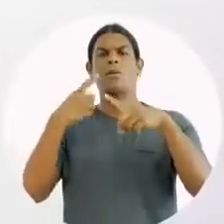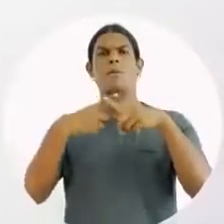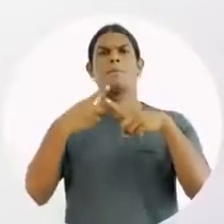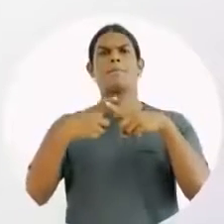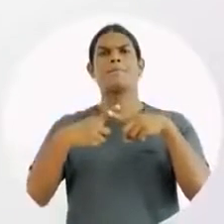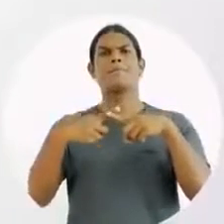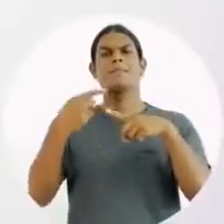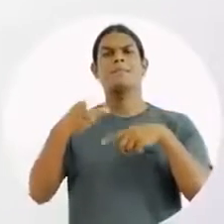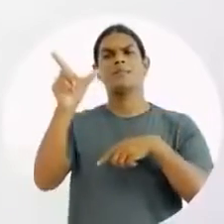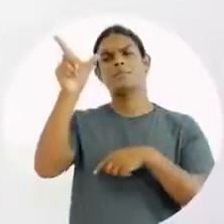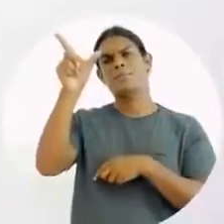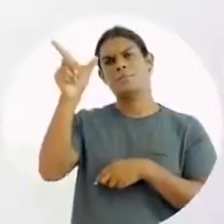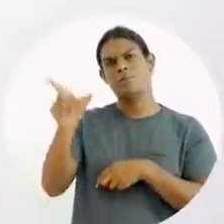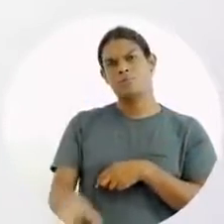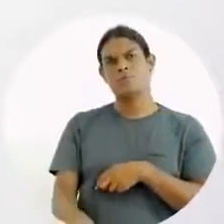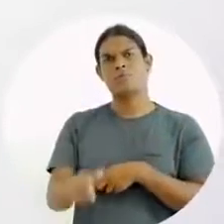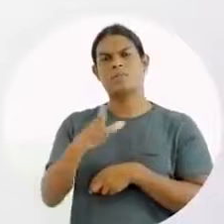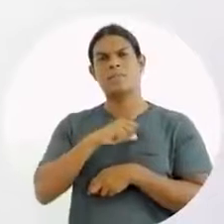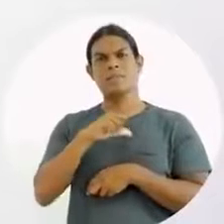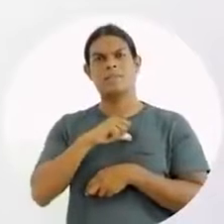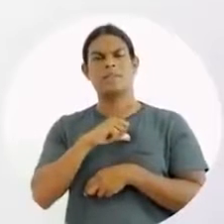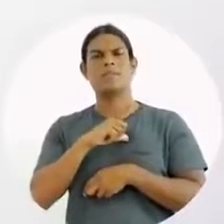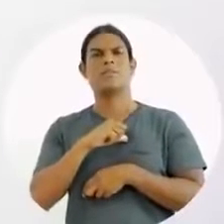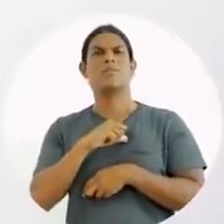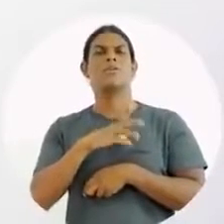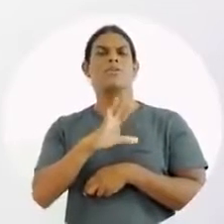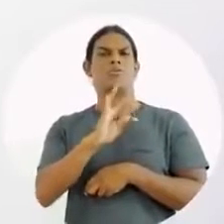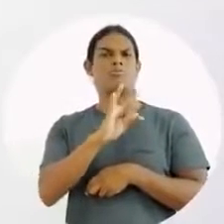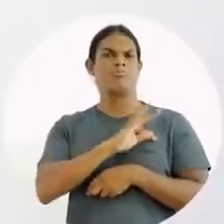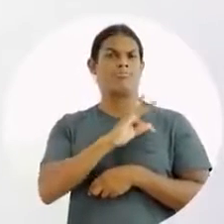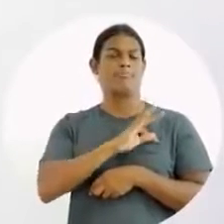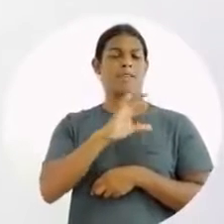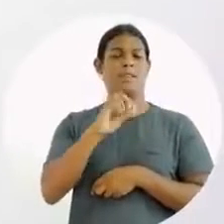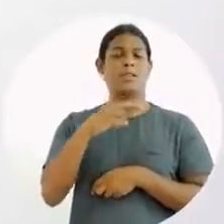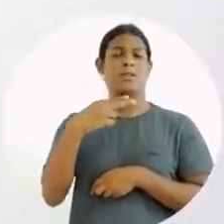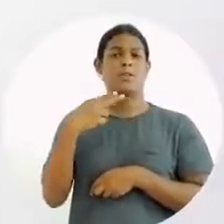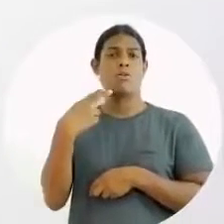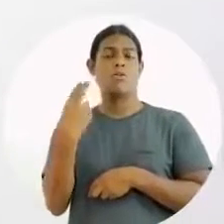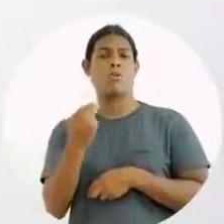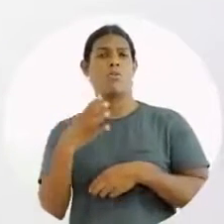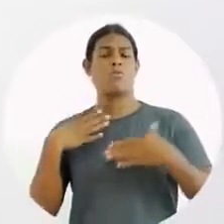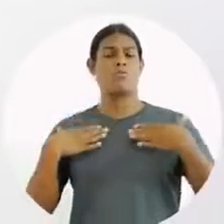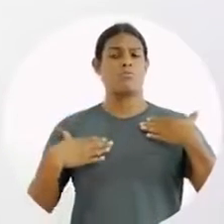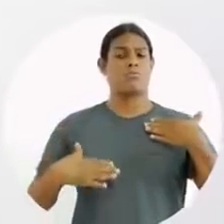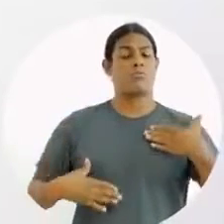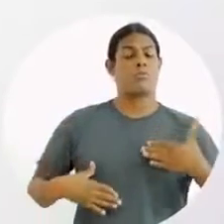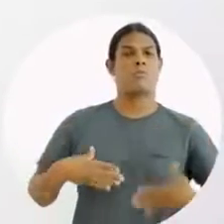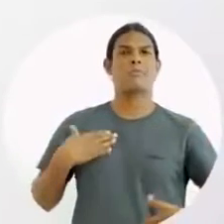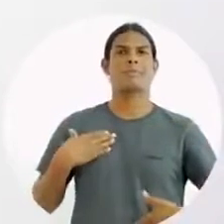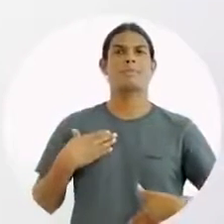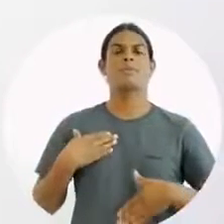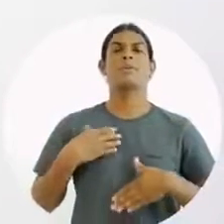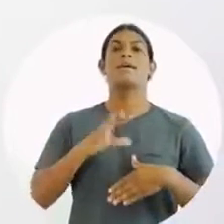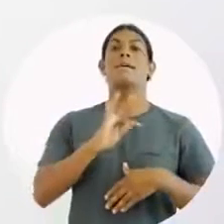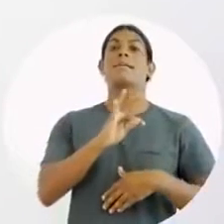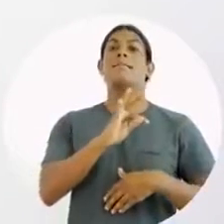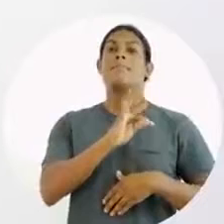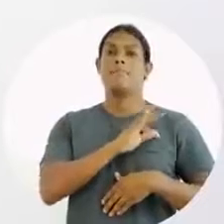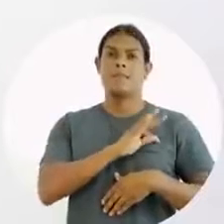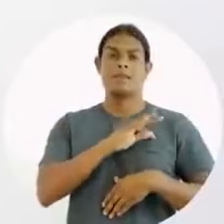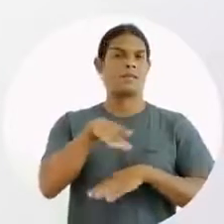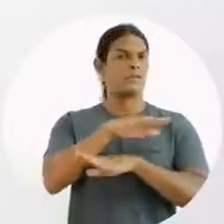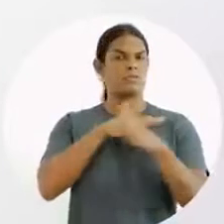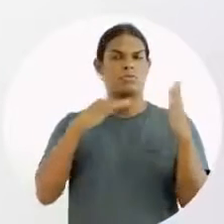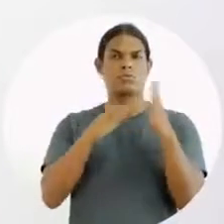lhe proporciona uma competência técnica ou uma competência comportamental. Competência técnica é tudo que se